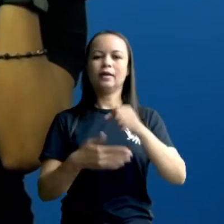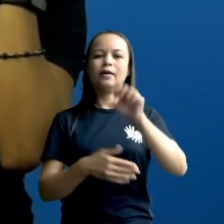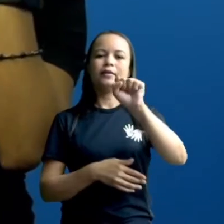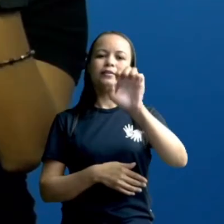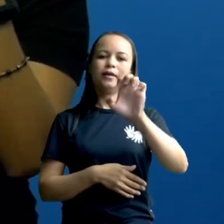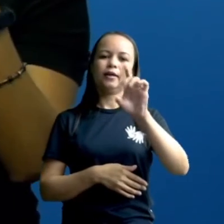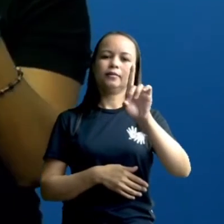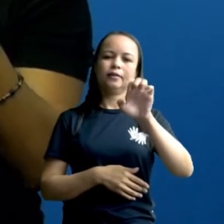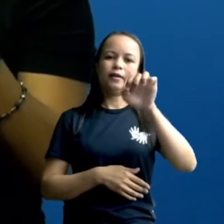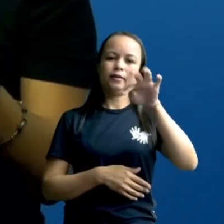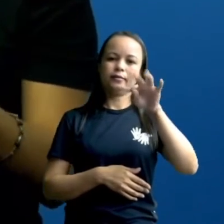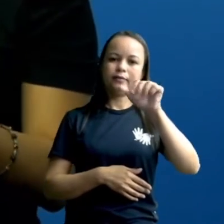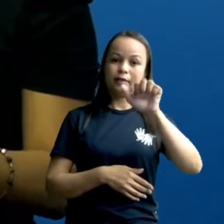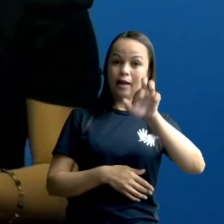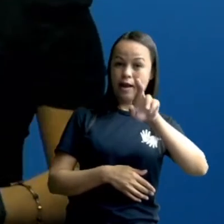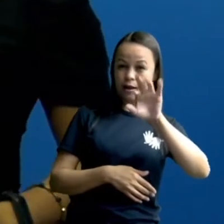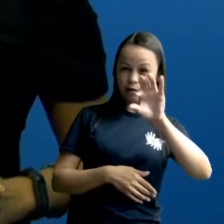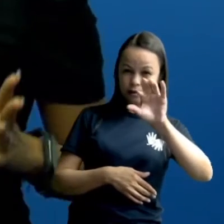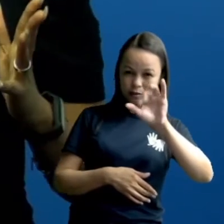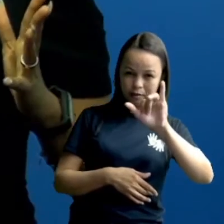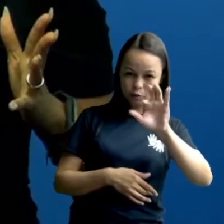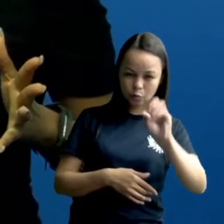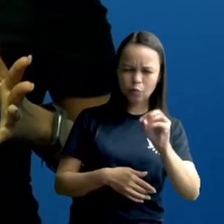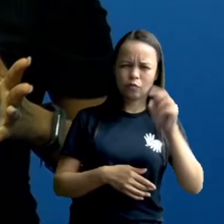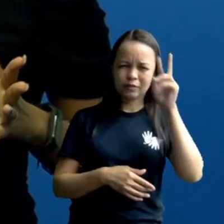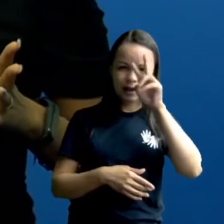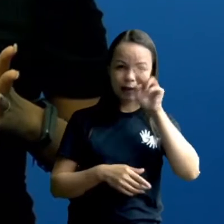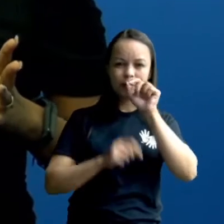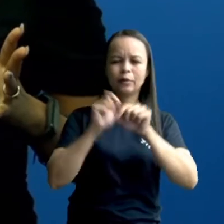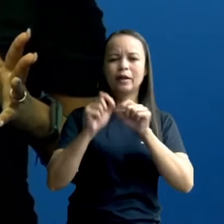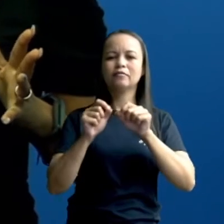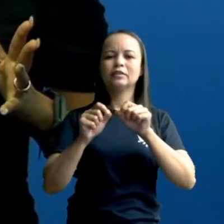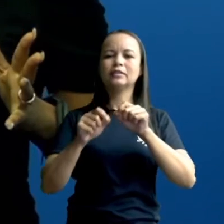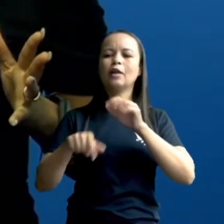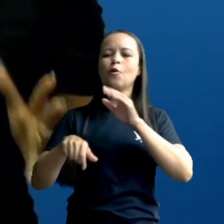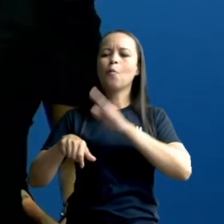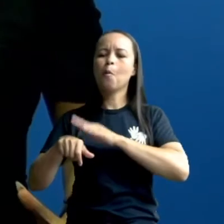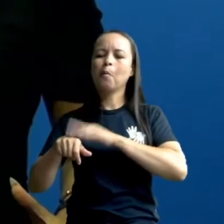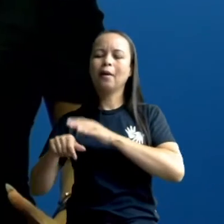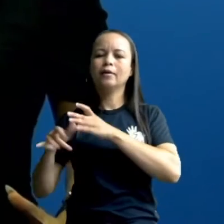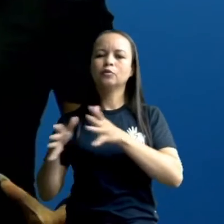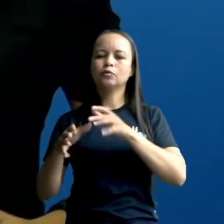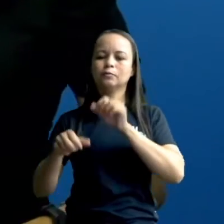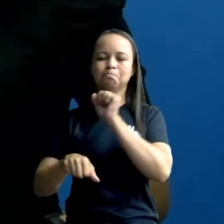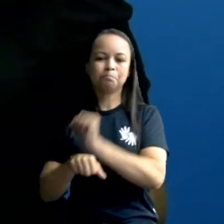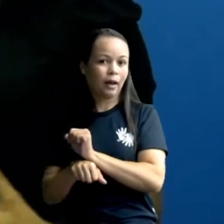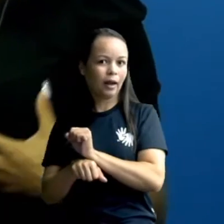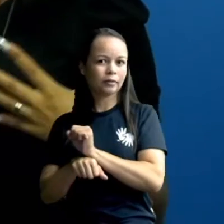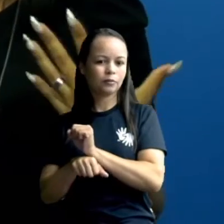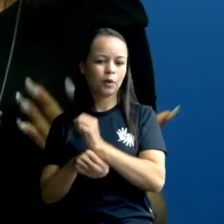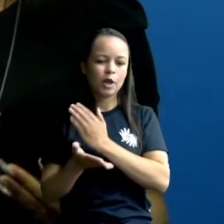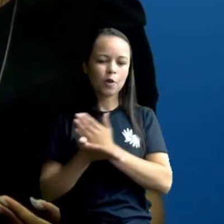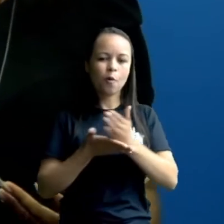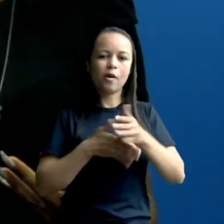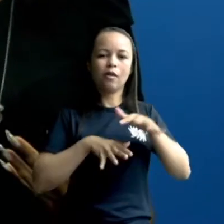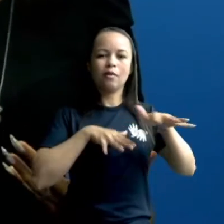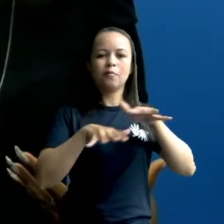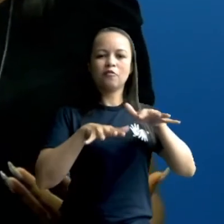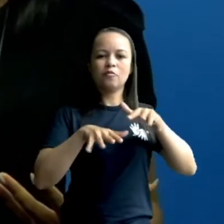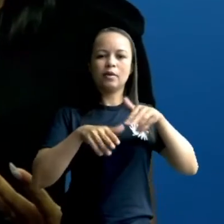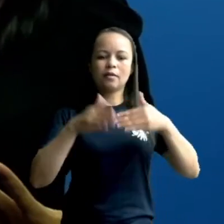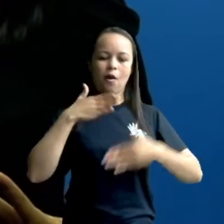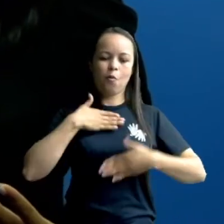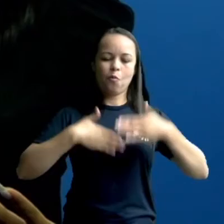Ó, aulas de história. Ou seja, você sai daquele momento, né, de parado e começa a se